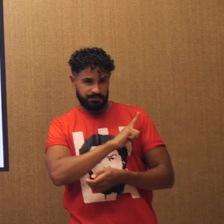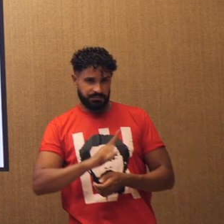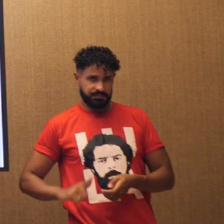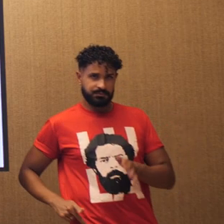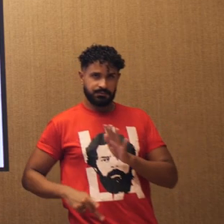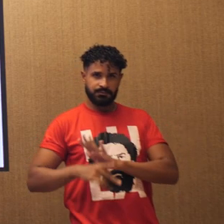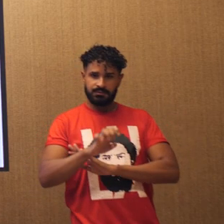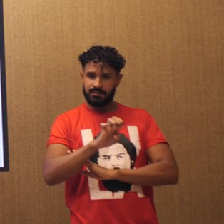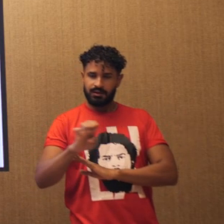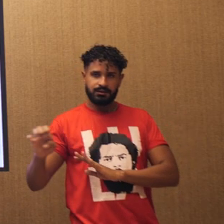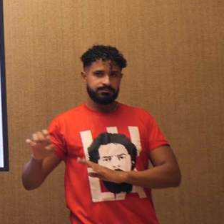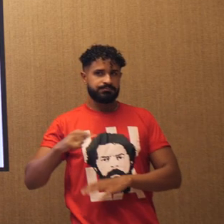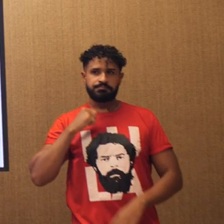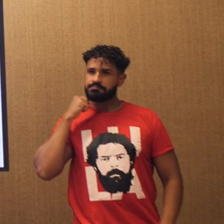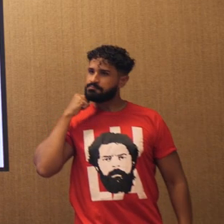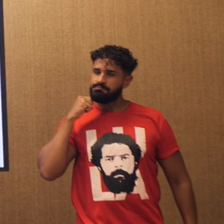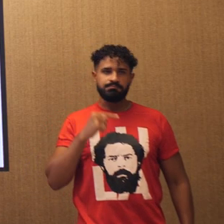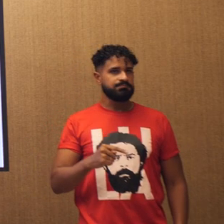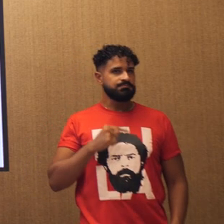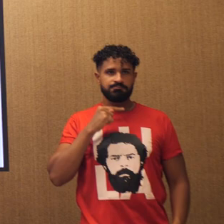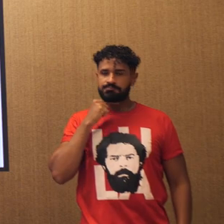de esquerda não se sustenta